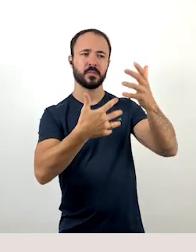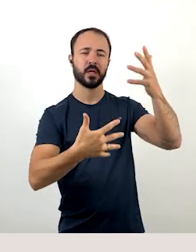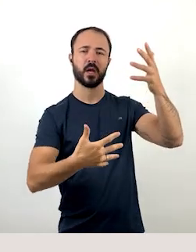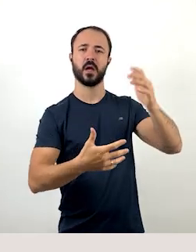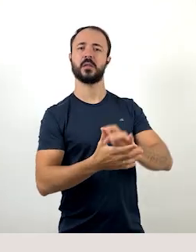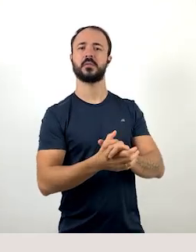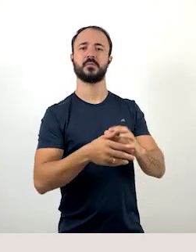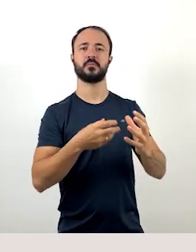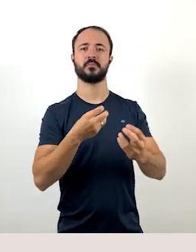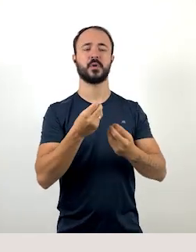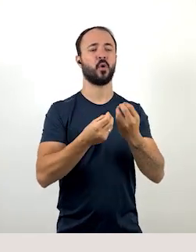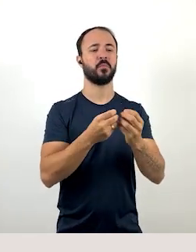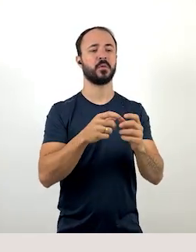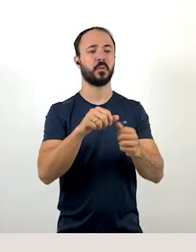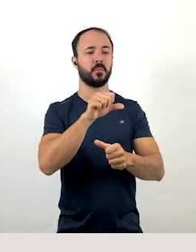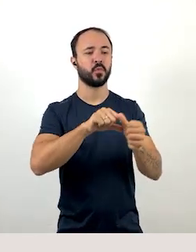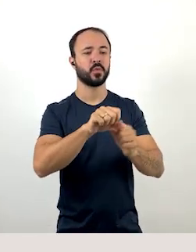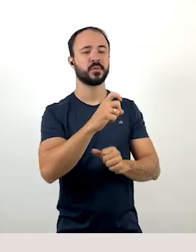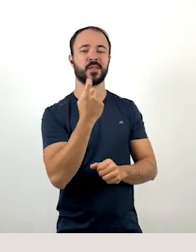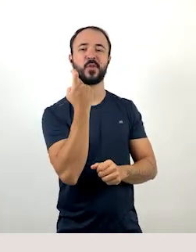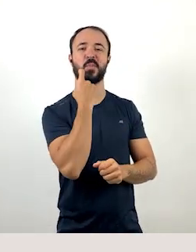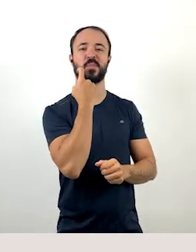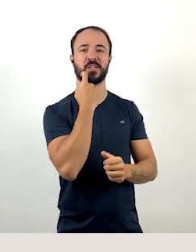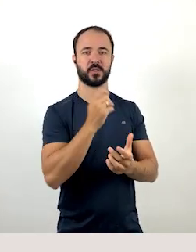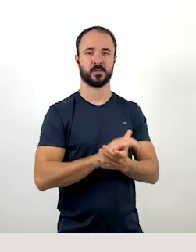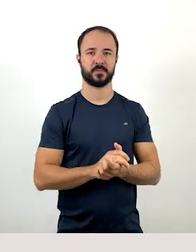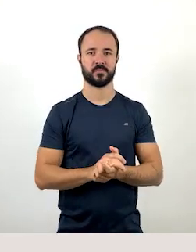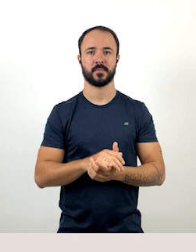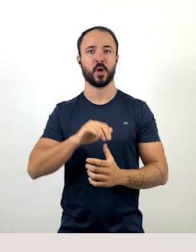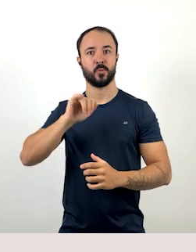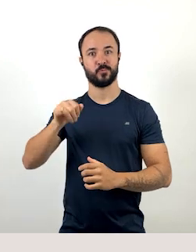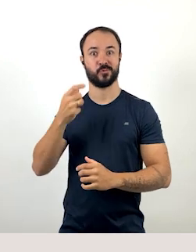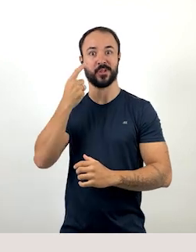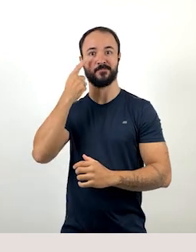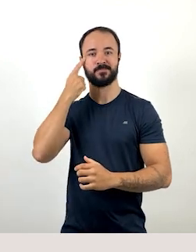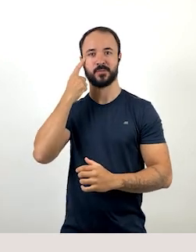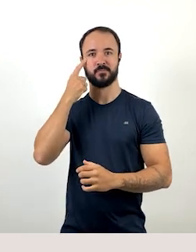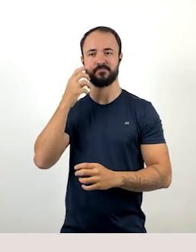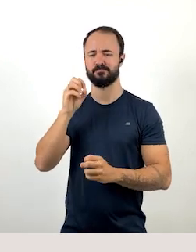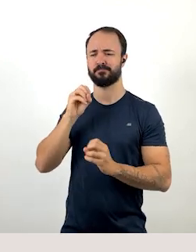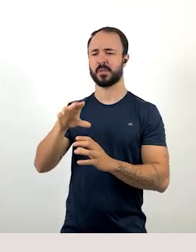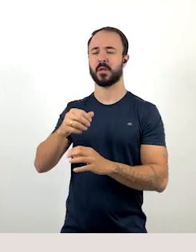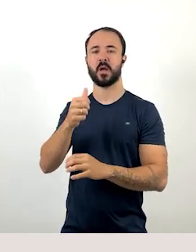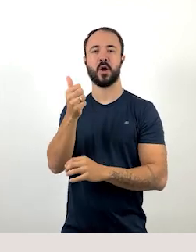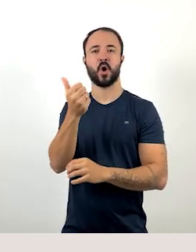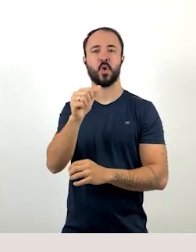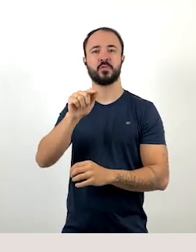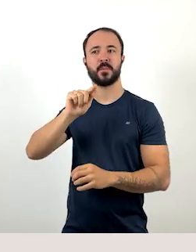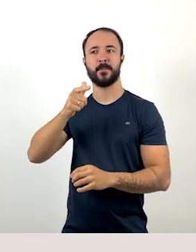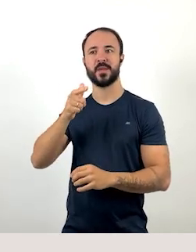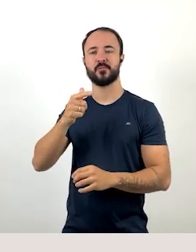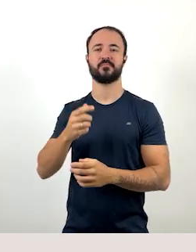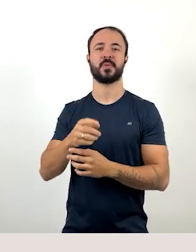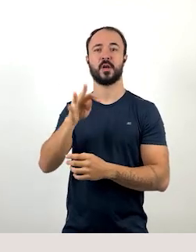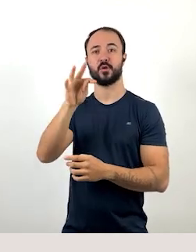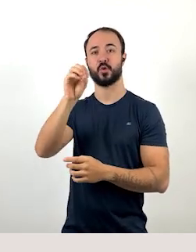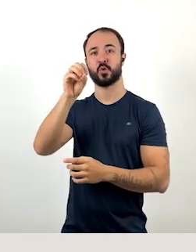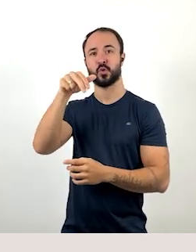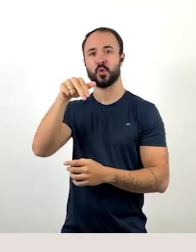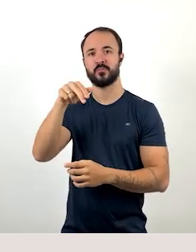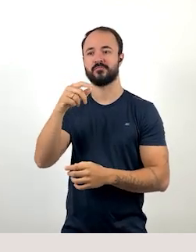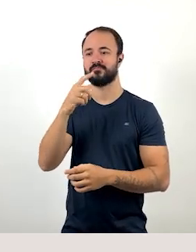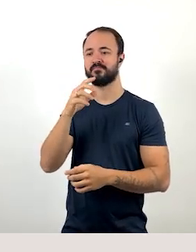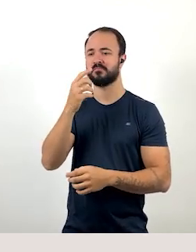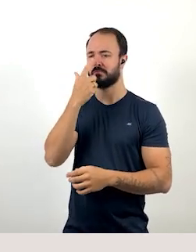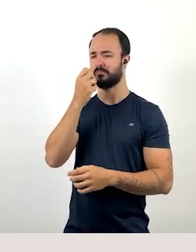consequências da poluição radioativa nos peixes. Vamos ler. Japão irá despejar 11.500 toneladas de água radioativa no mar. Os